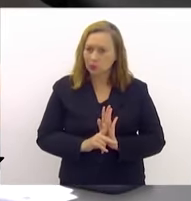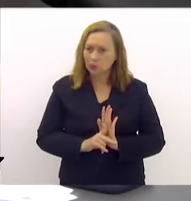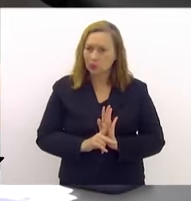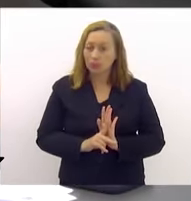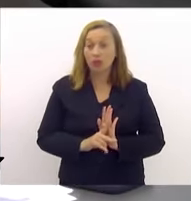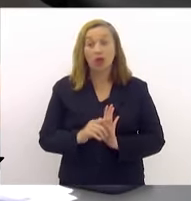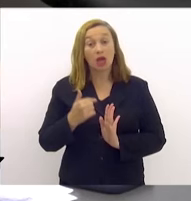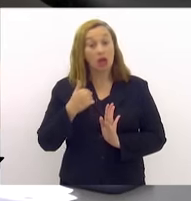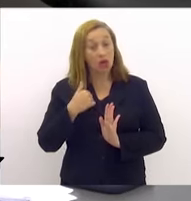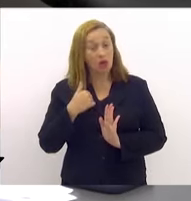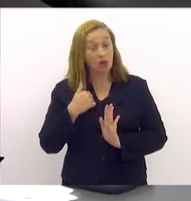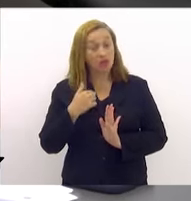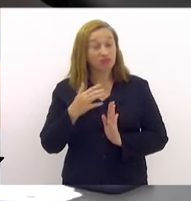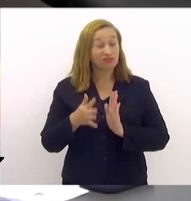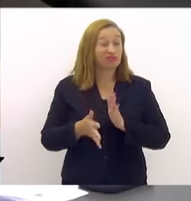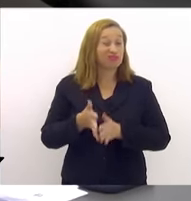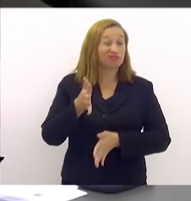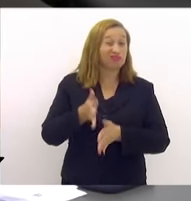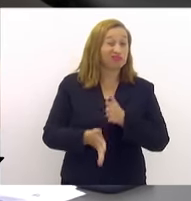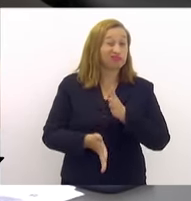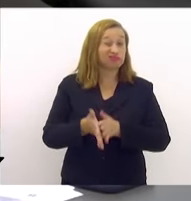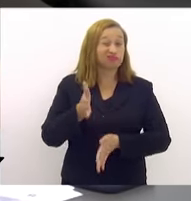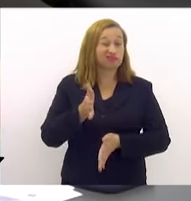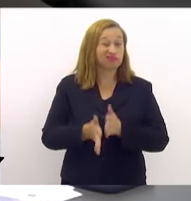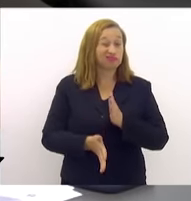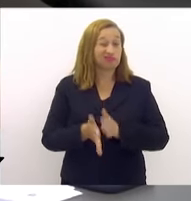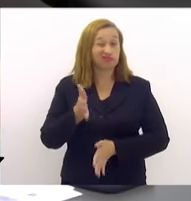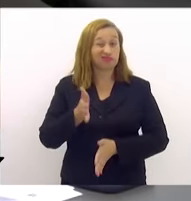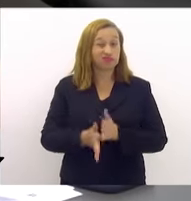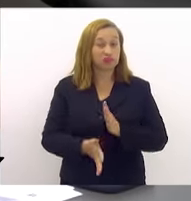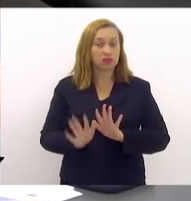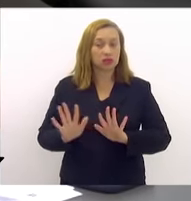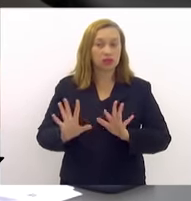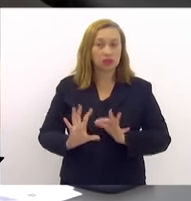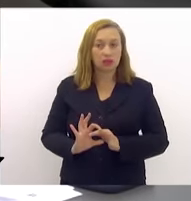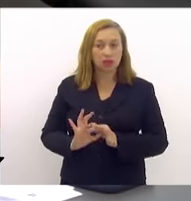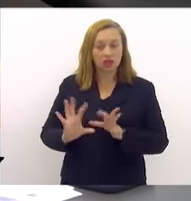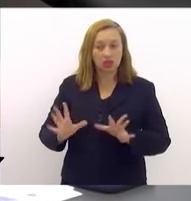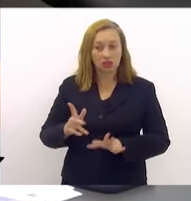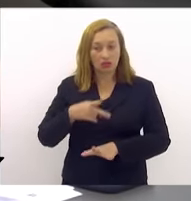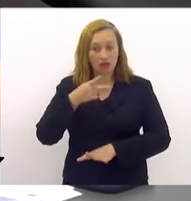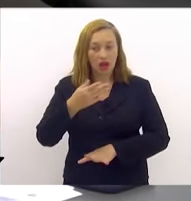eu fiquei muito confuso. Se me permite uma parte,